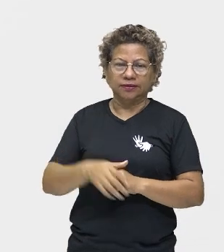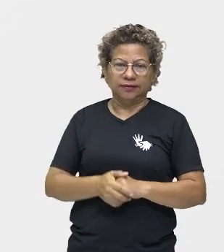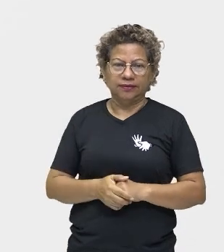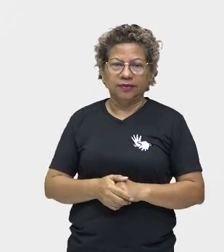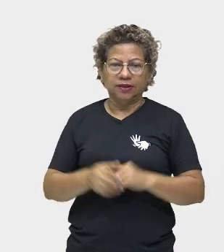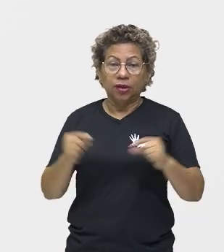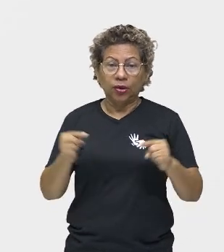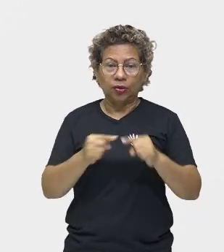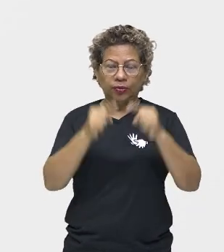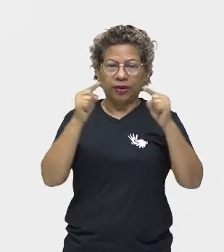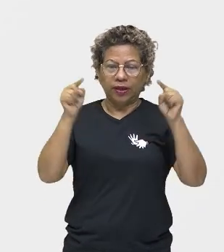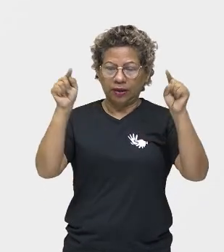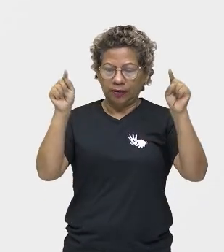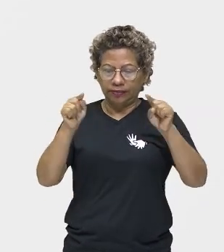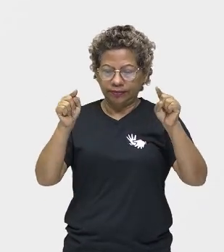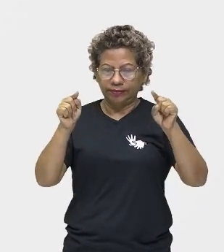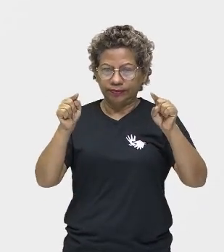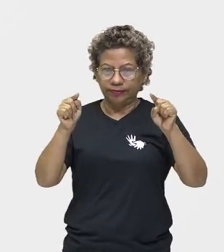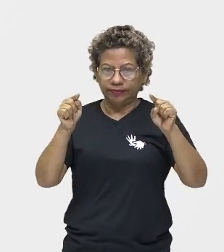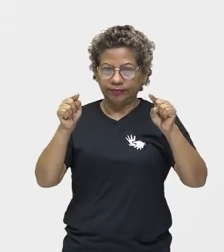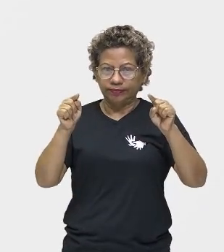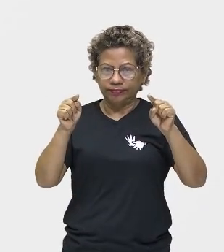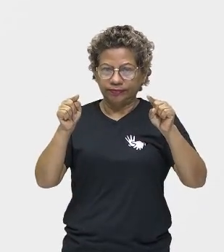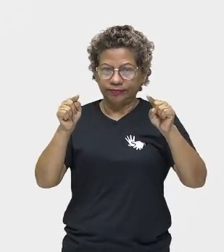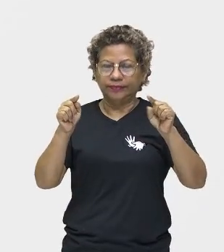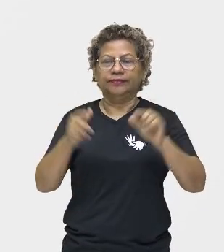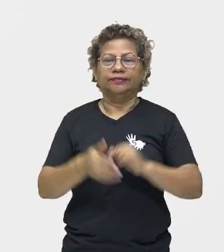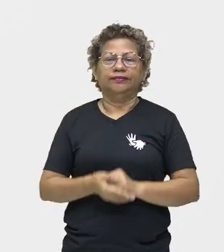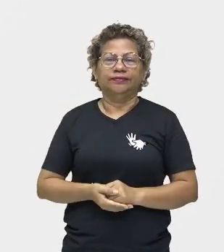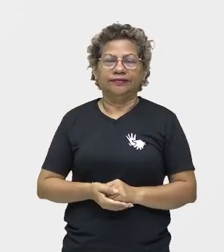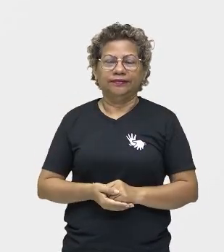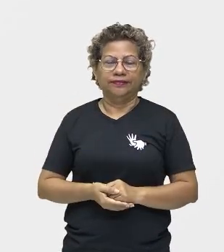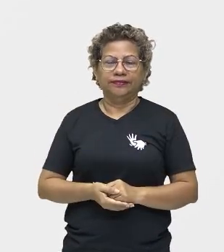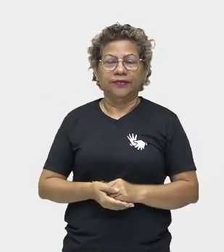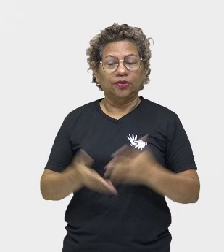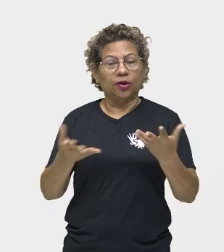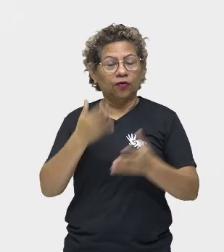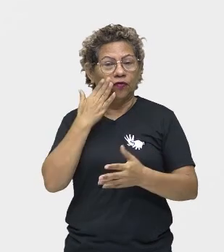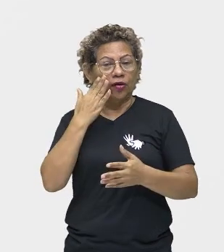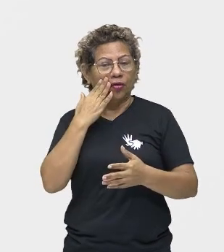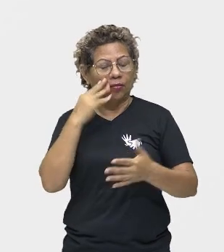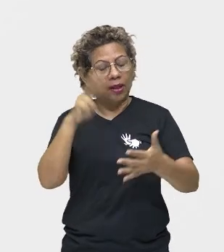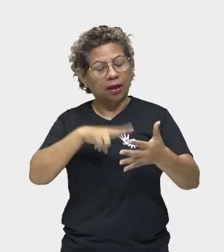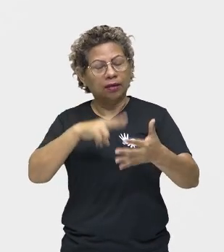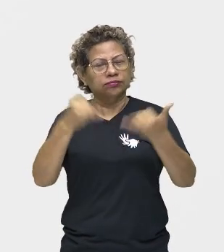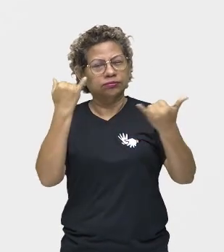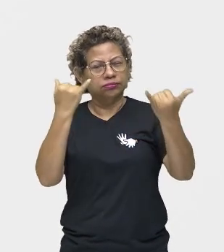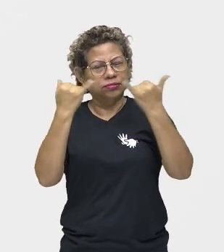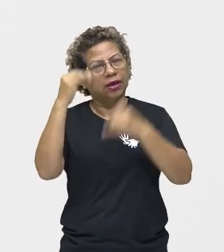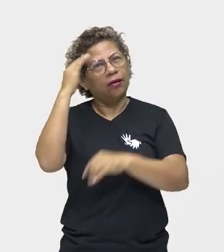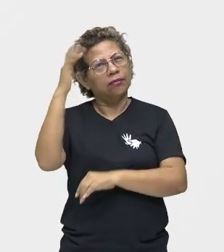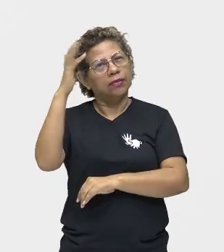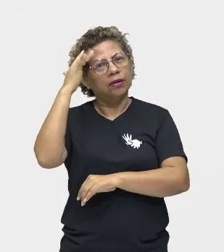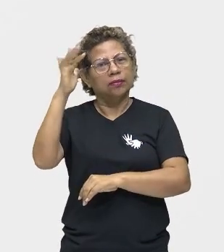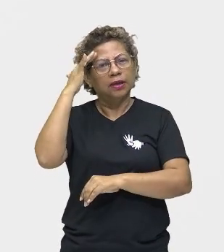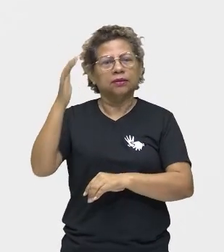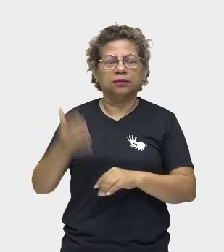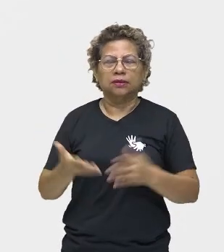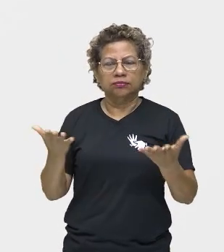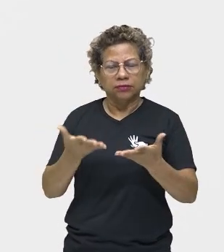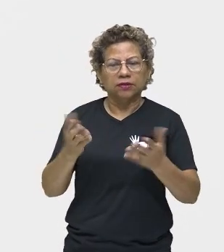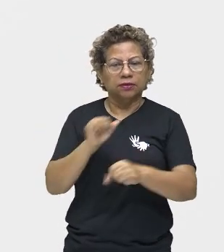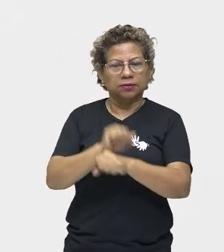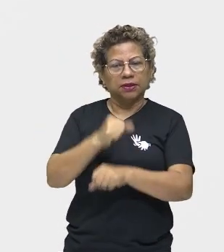o vértice oposto. Queridos alunos, vamos pensar um pouquinho aí na definição de mediana e nos vemos